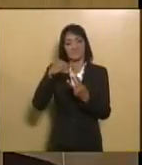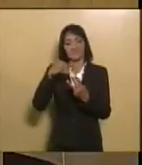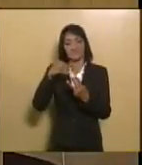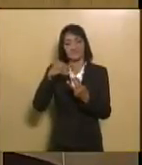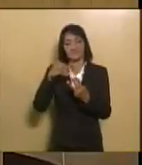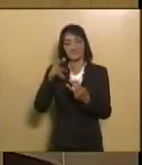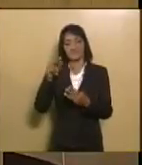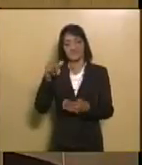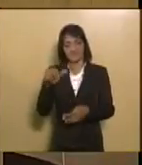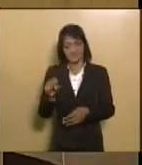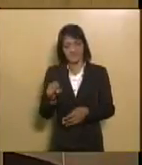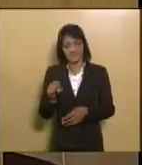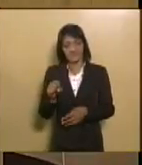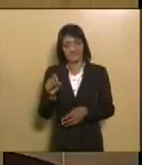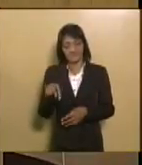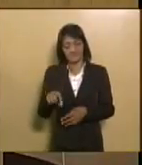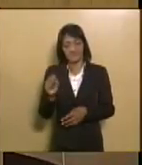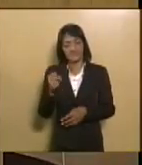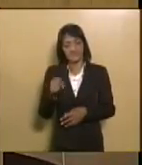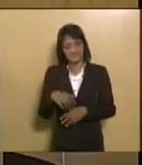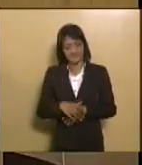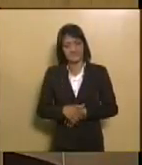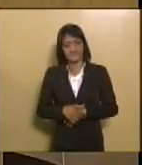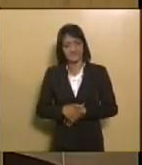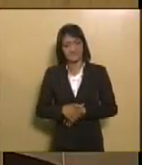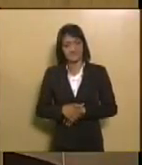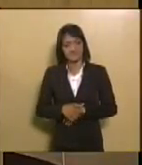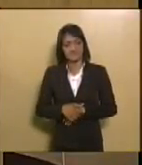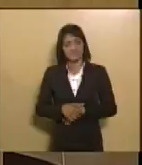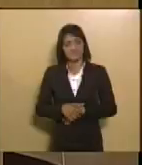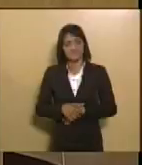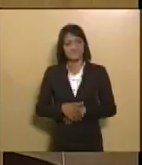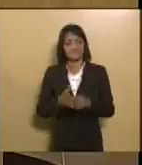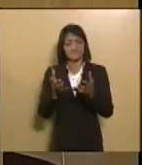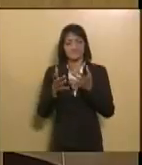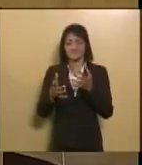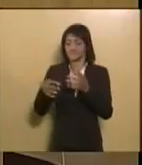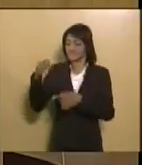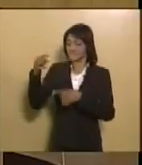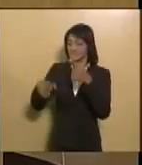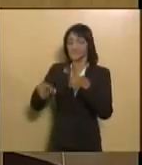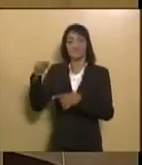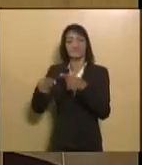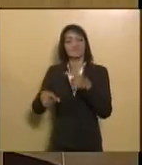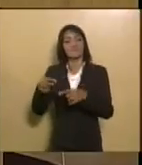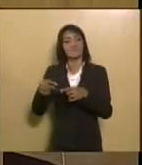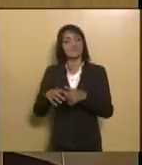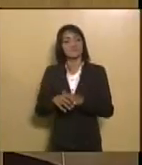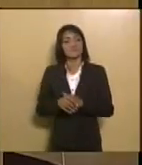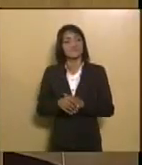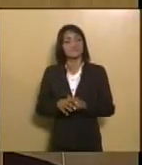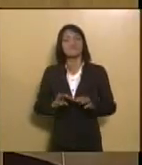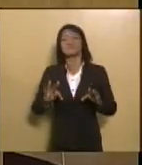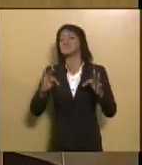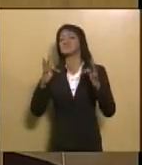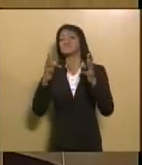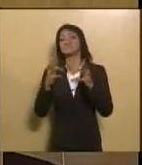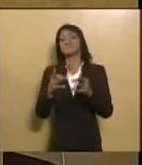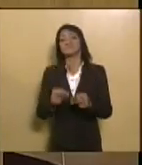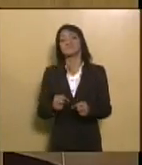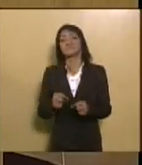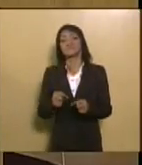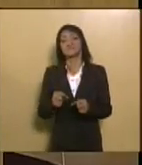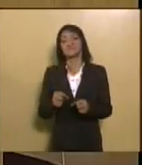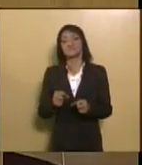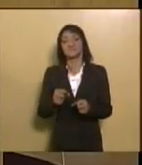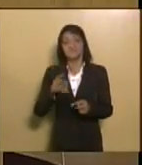Sergipe, e pretendemos levar essa discussão a todo o meio acadêmico.